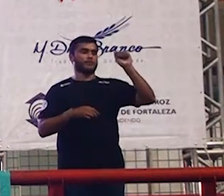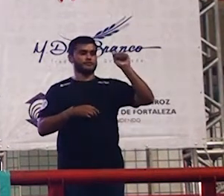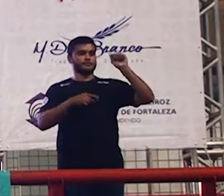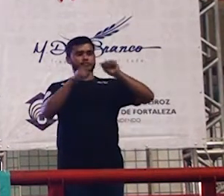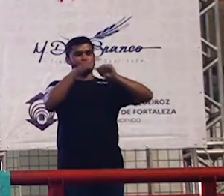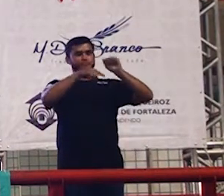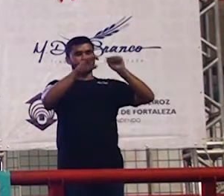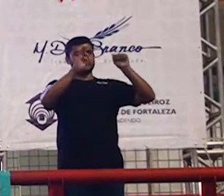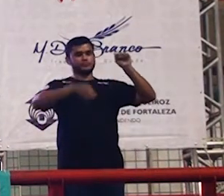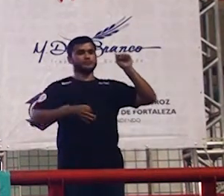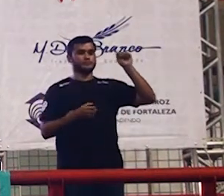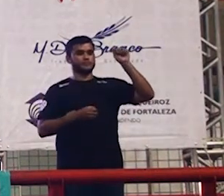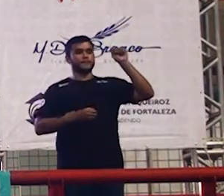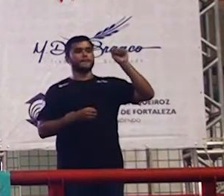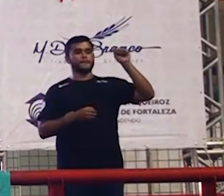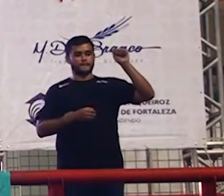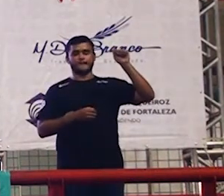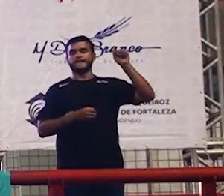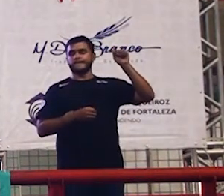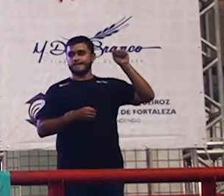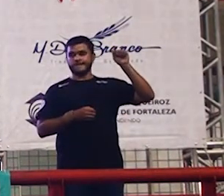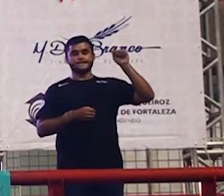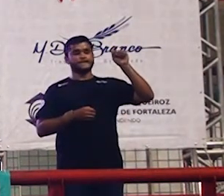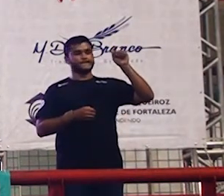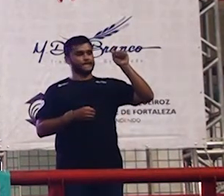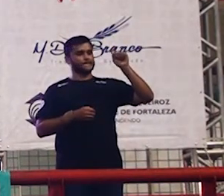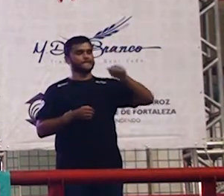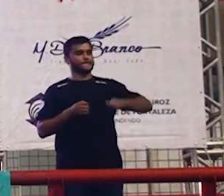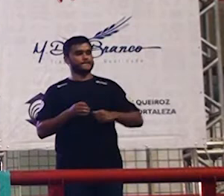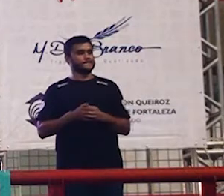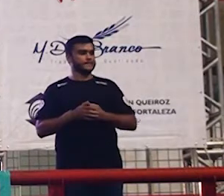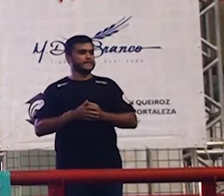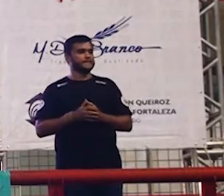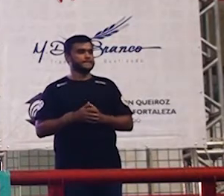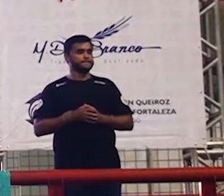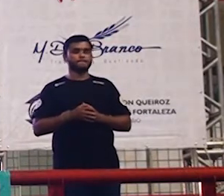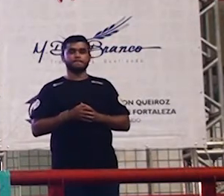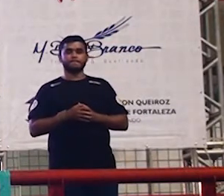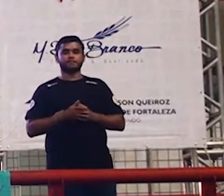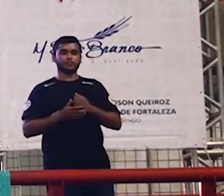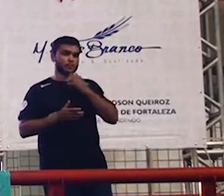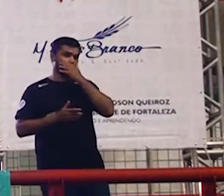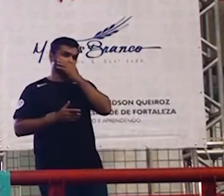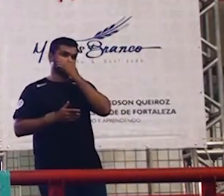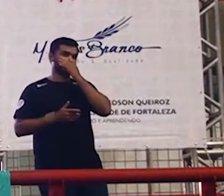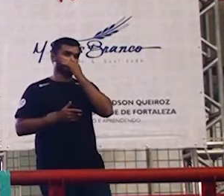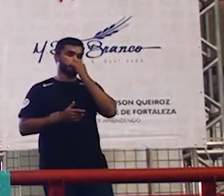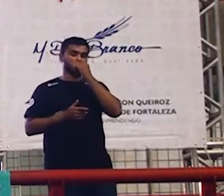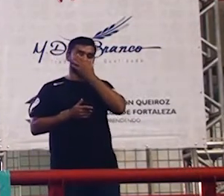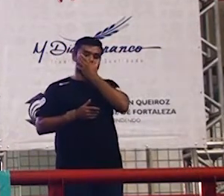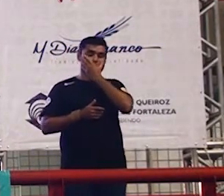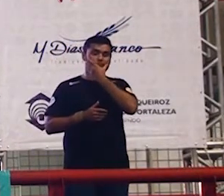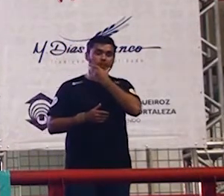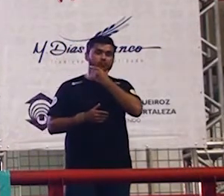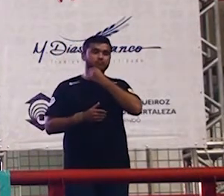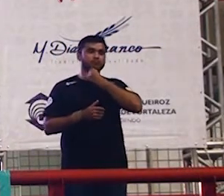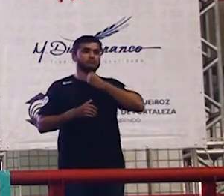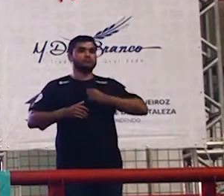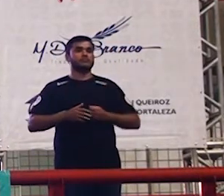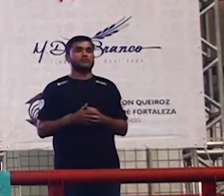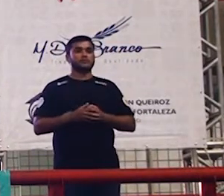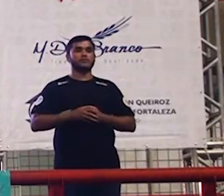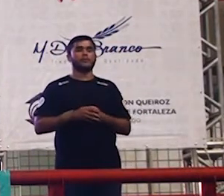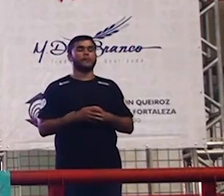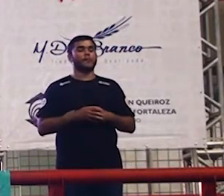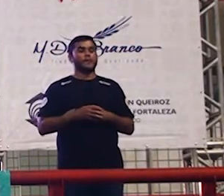O texto é extremamente crítico, ele critica a utilização da internet pelas pessoas por meio das ironias.